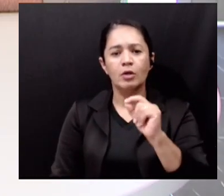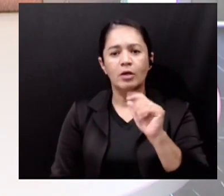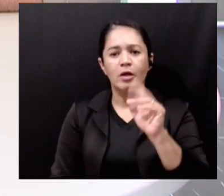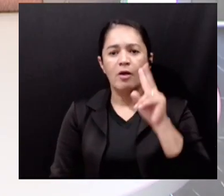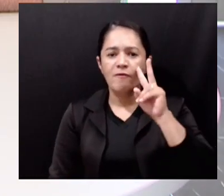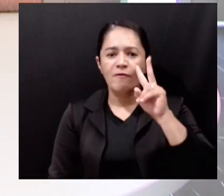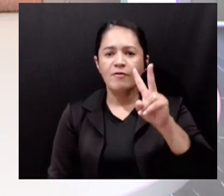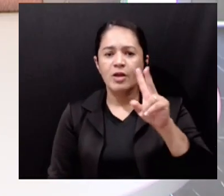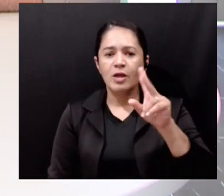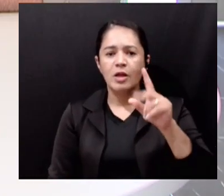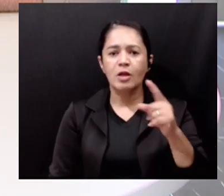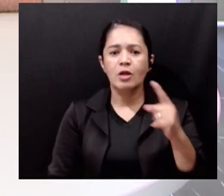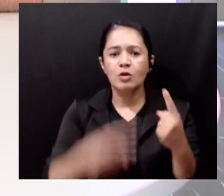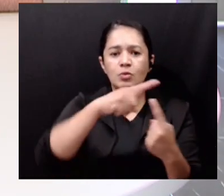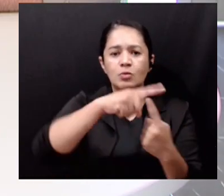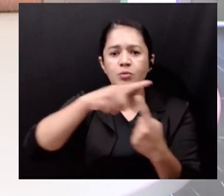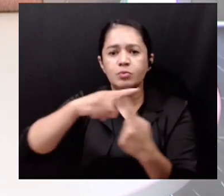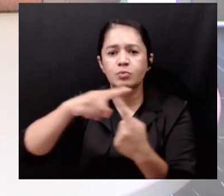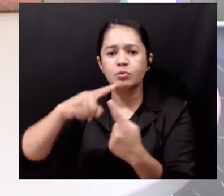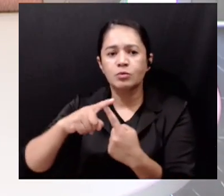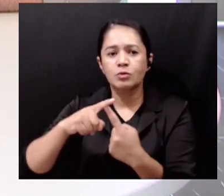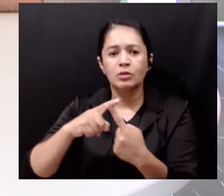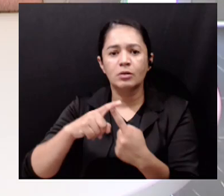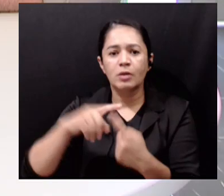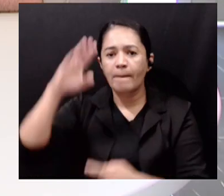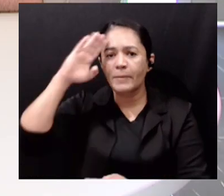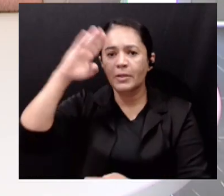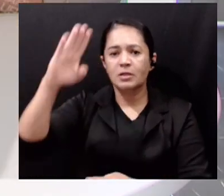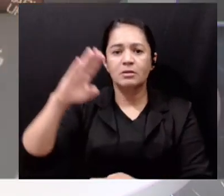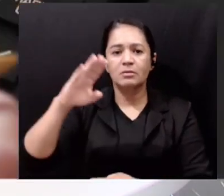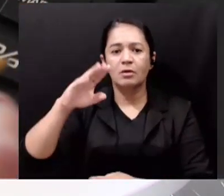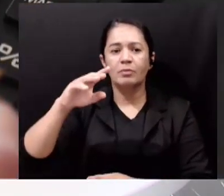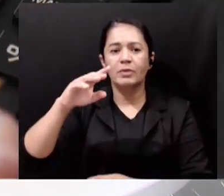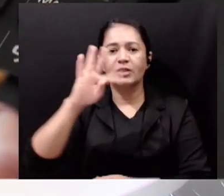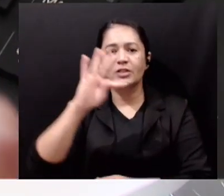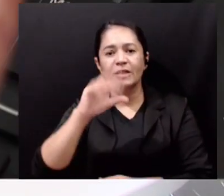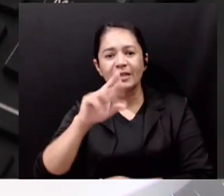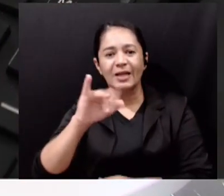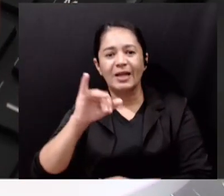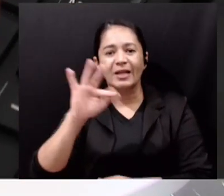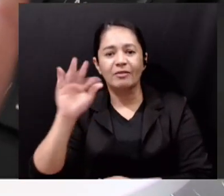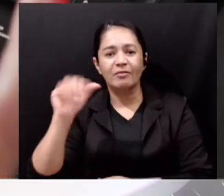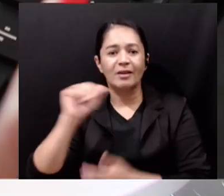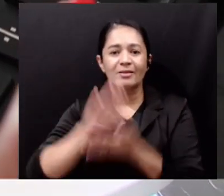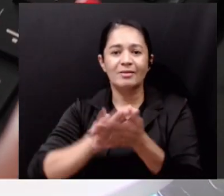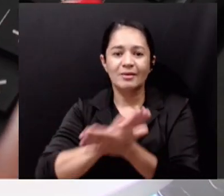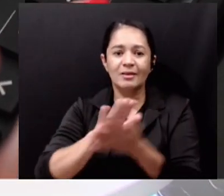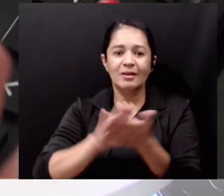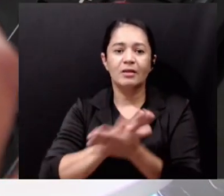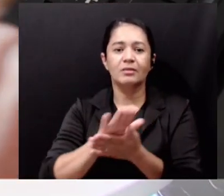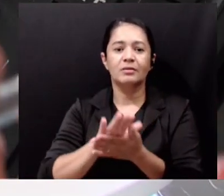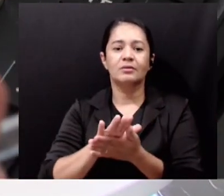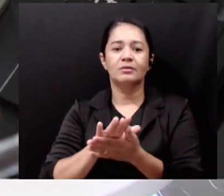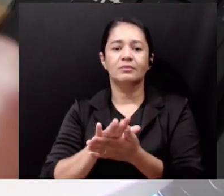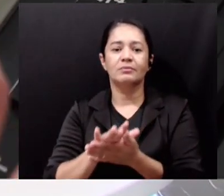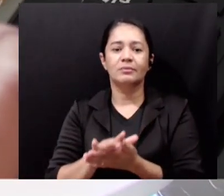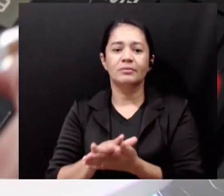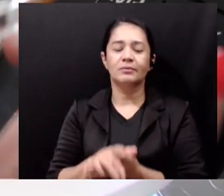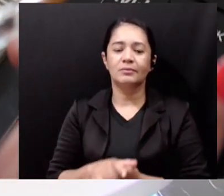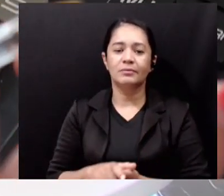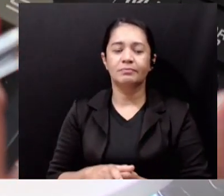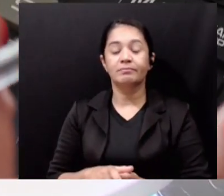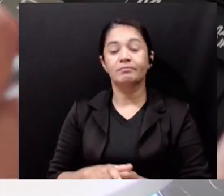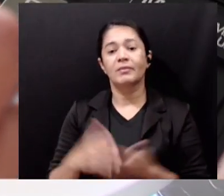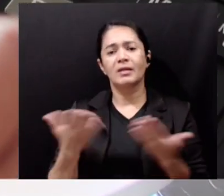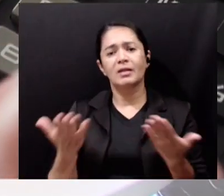opções, inclusive a opção sem tarifa, porque dependendo daquilo que a pessoa faz, é a melhor alternativa para ela. Professor, então como